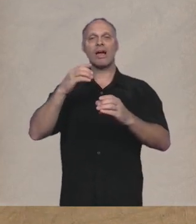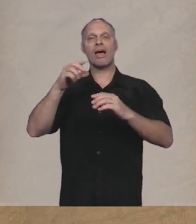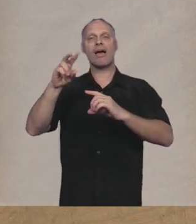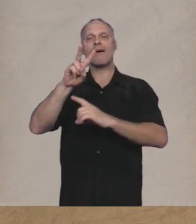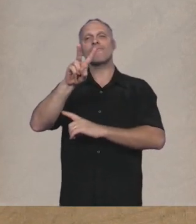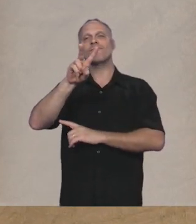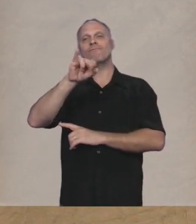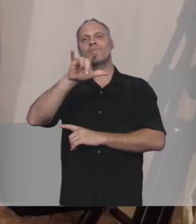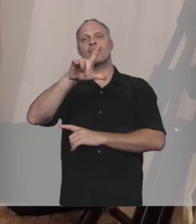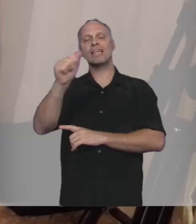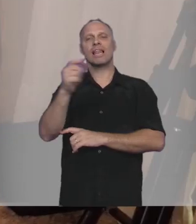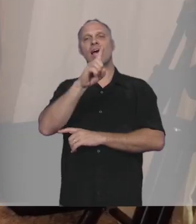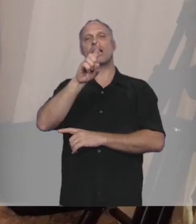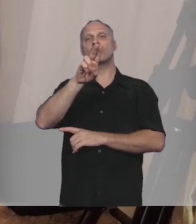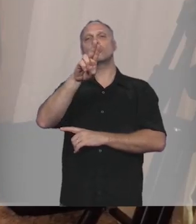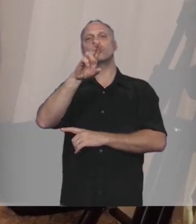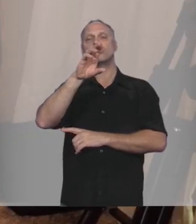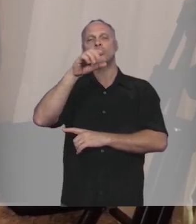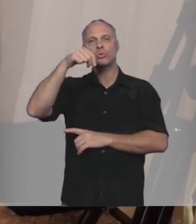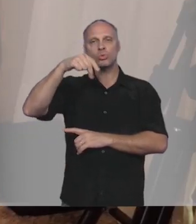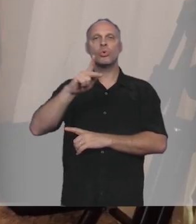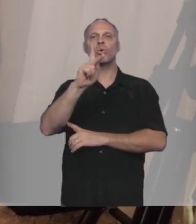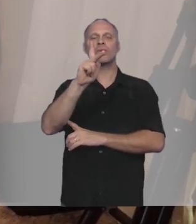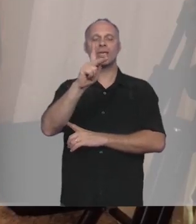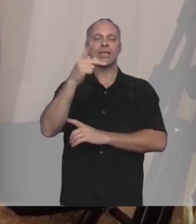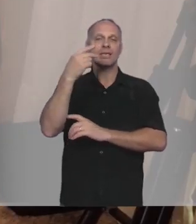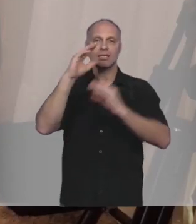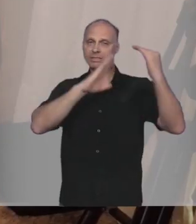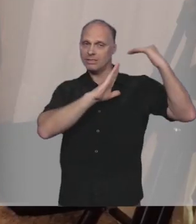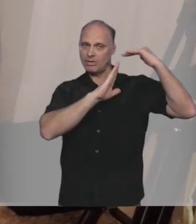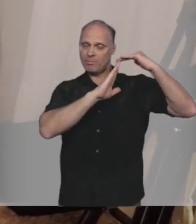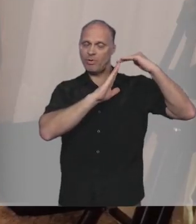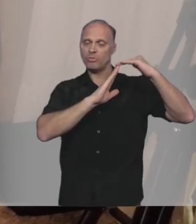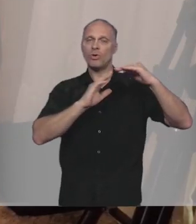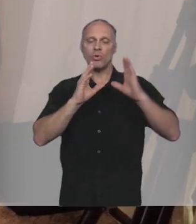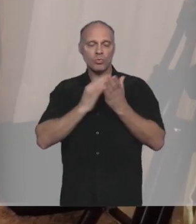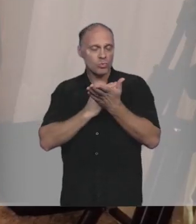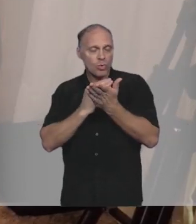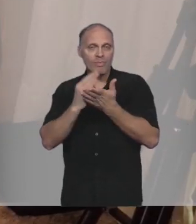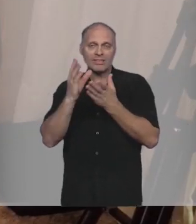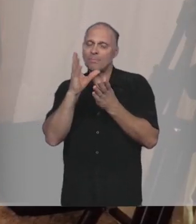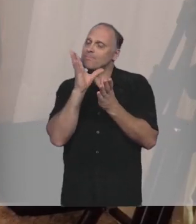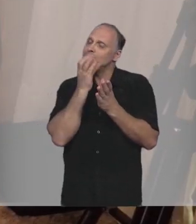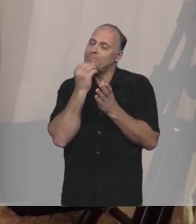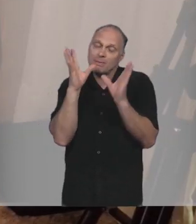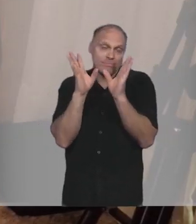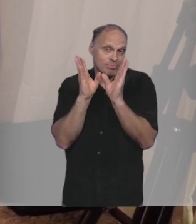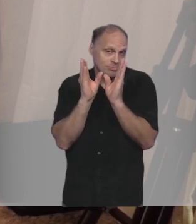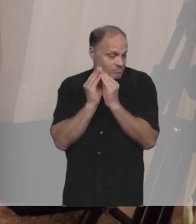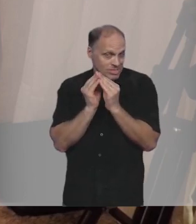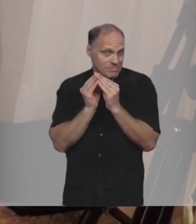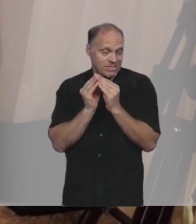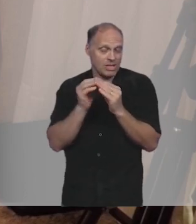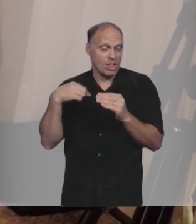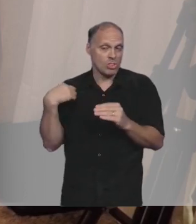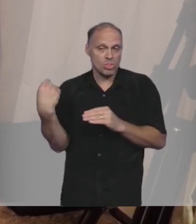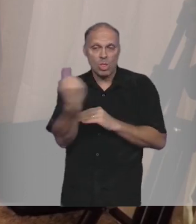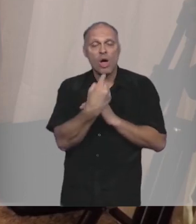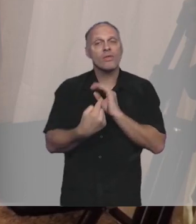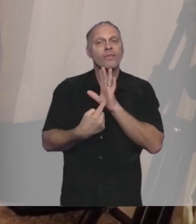Duque, em São Leopoldo, né? Então começa aí, foi bem resumidamente, nós